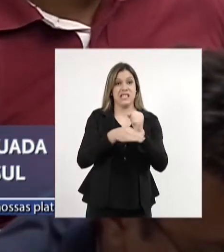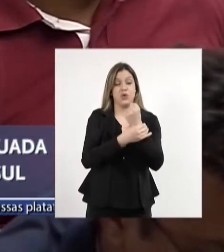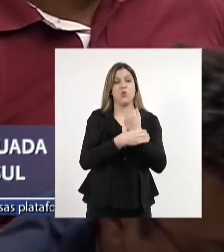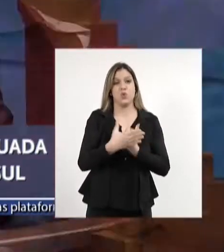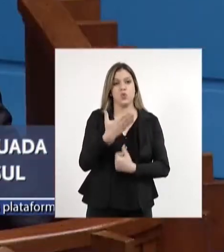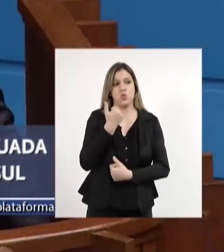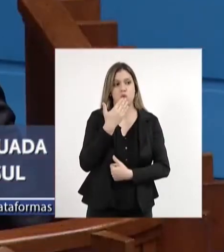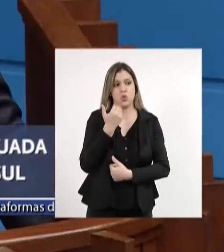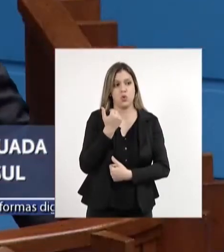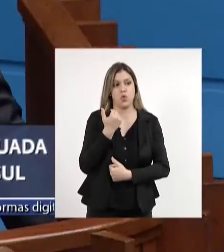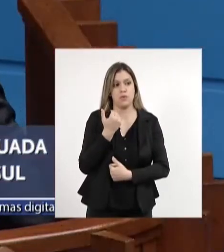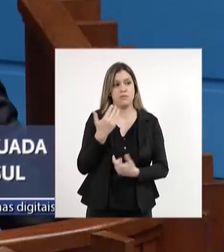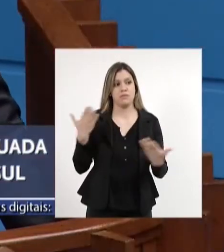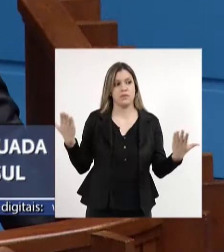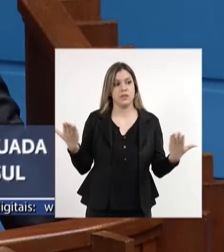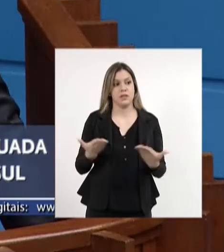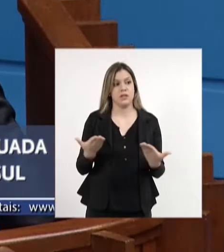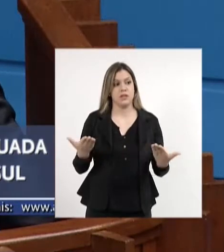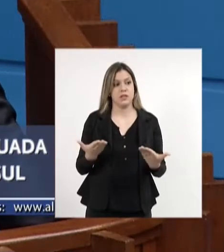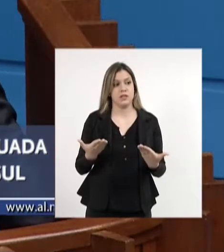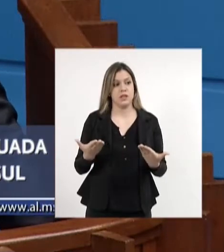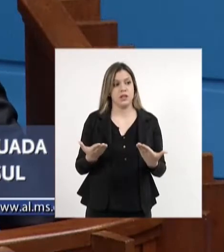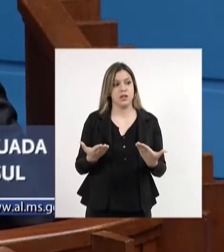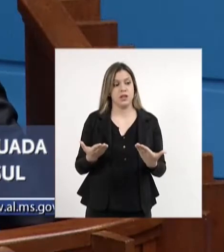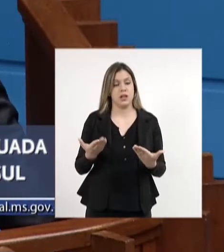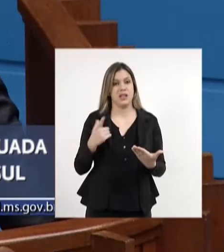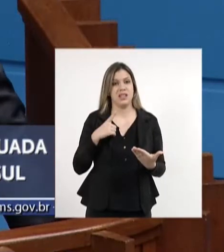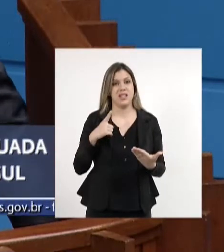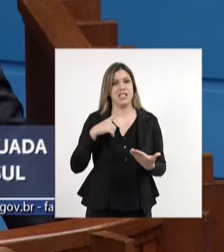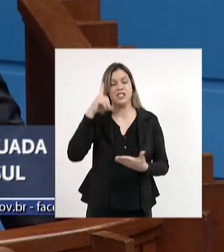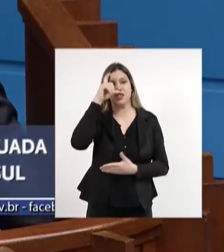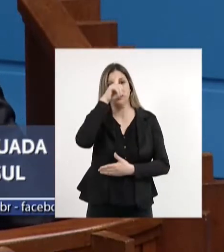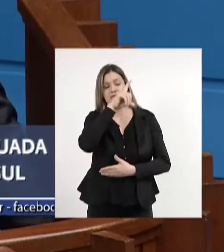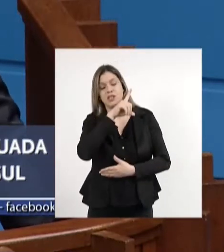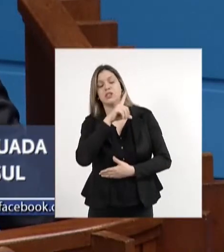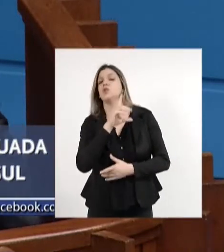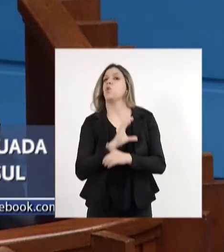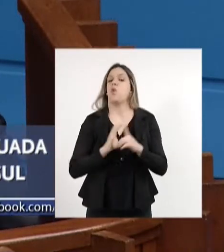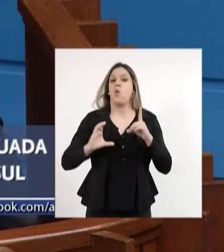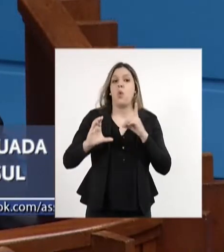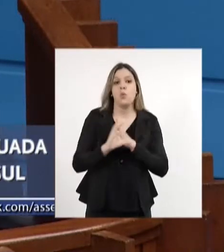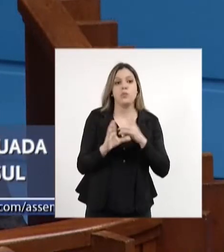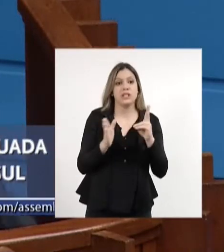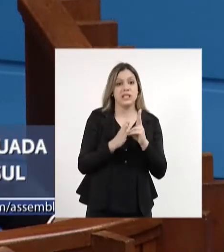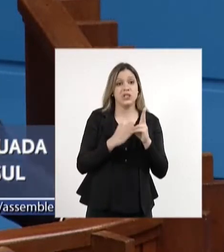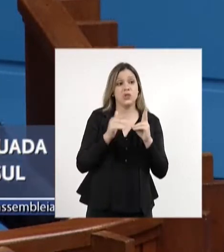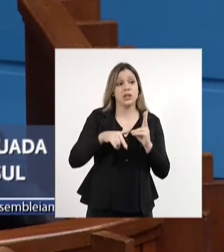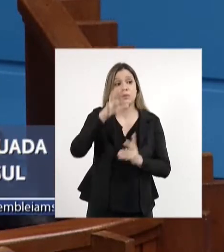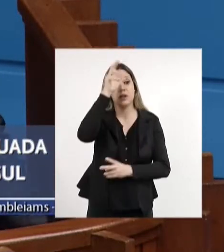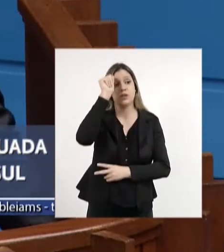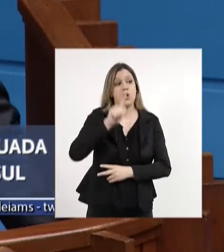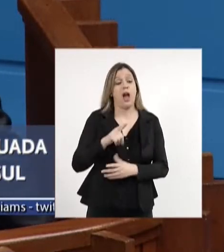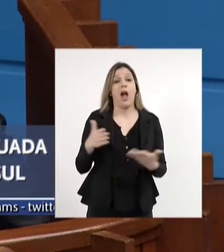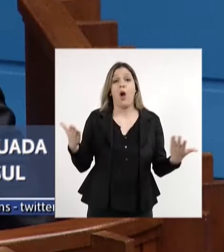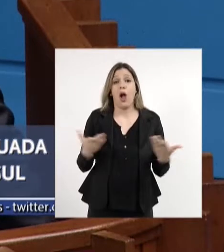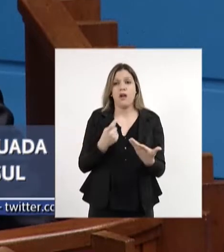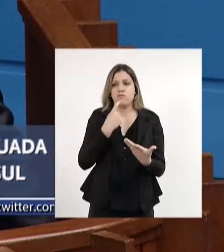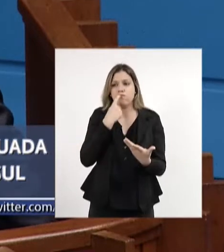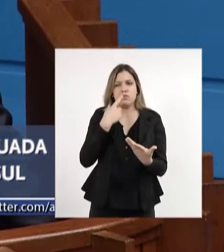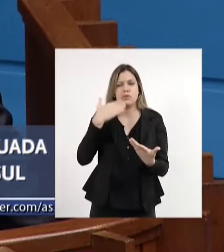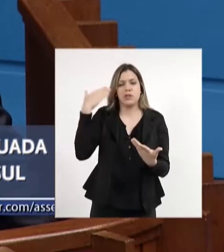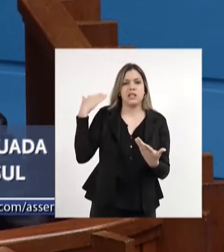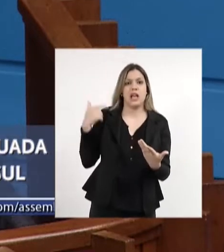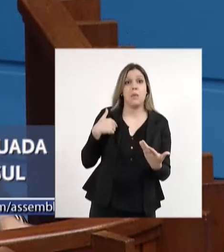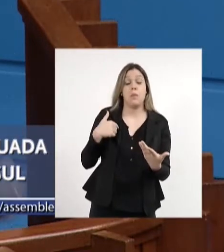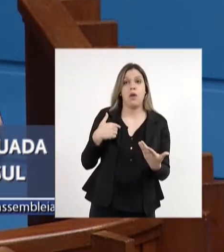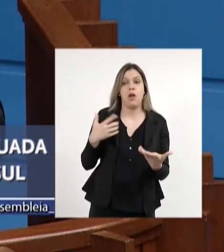alimentar que tem afligido as populações indígenas, as comunidades indígenas aqui do Estado do Mato Grosso do Sul, recentemente.